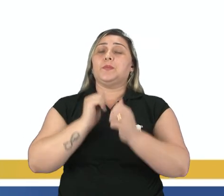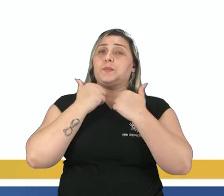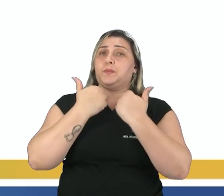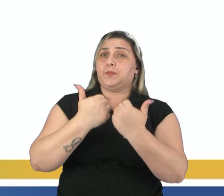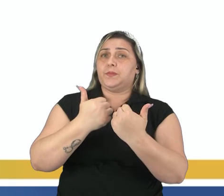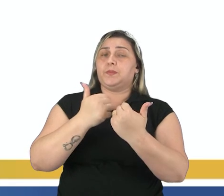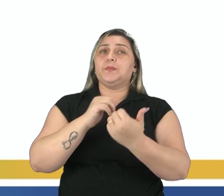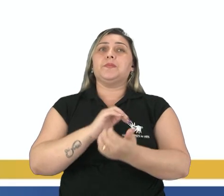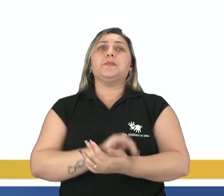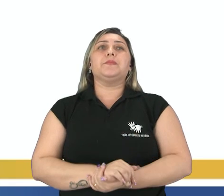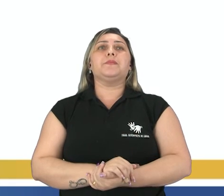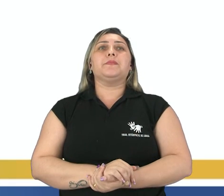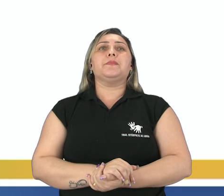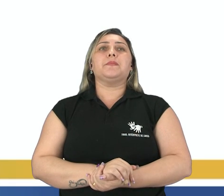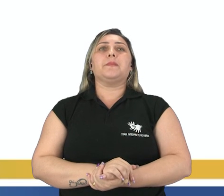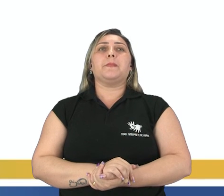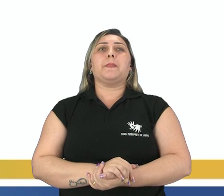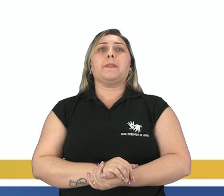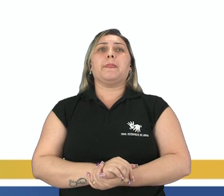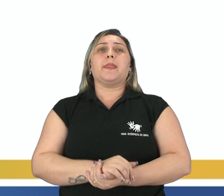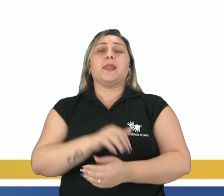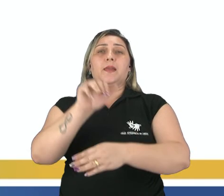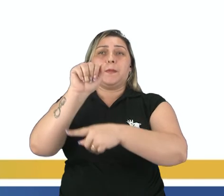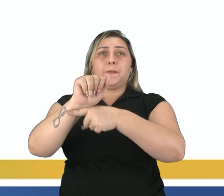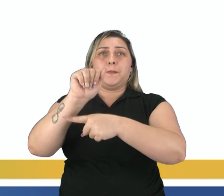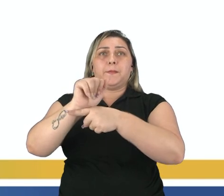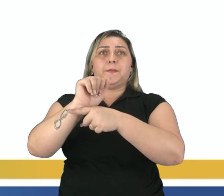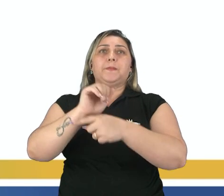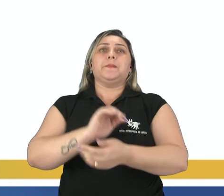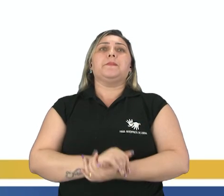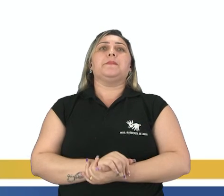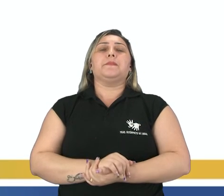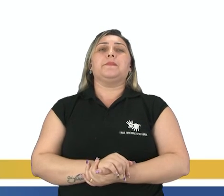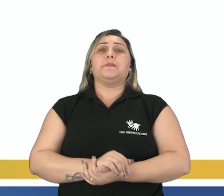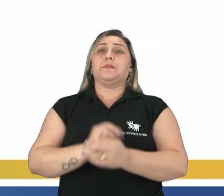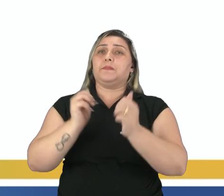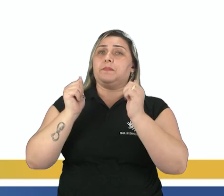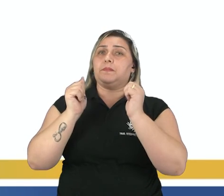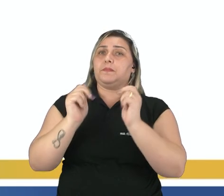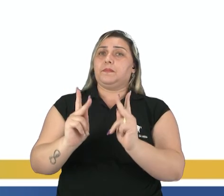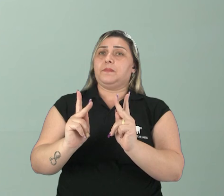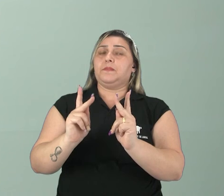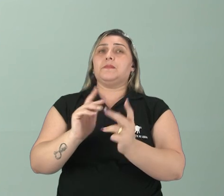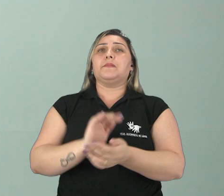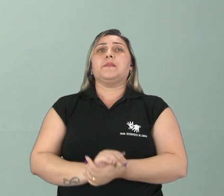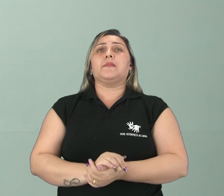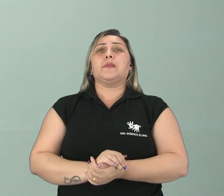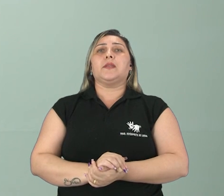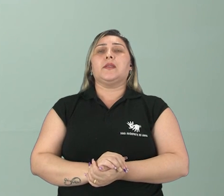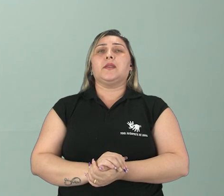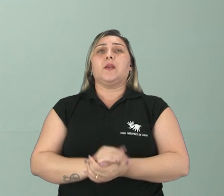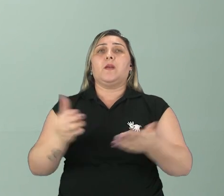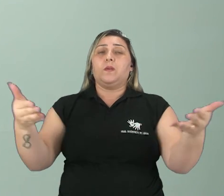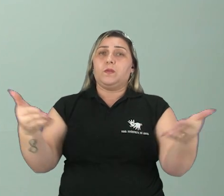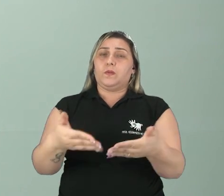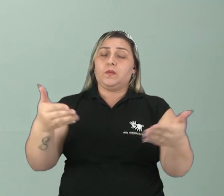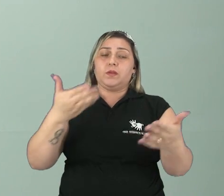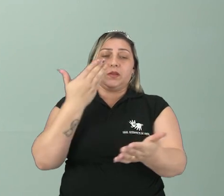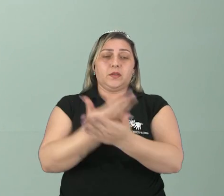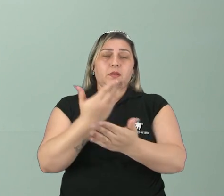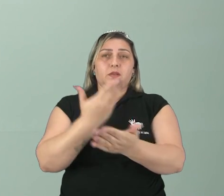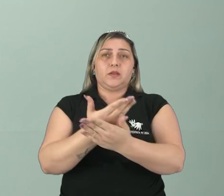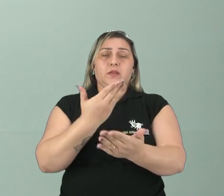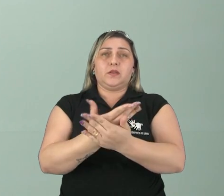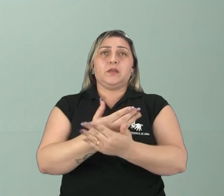bem? Então será a nossa alternativa A. Beleza? Pessoal, hoje a nossa